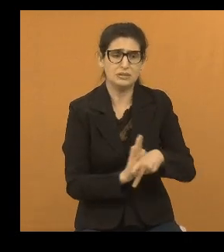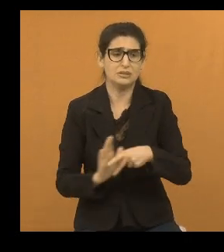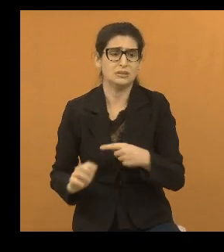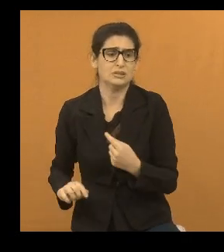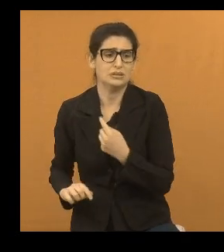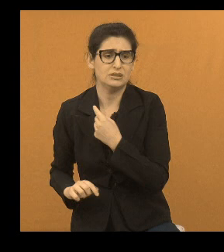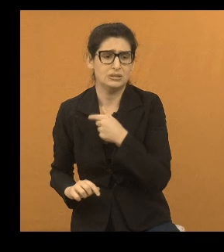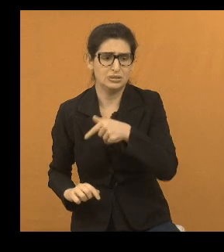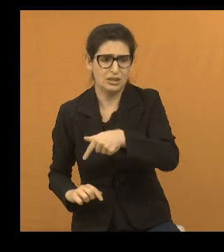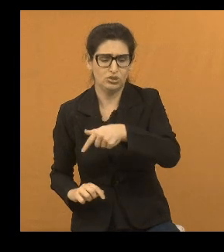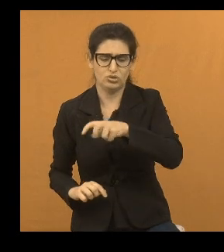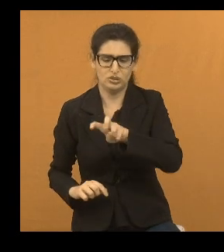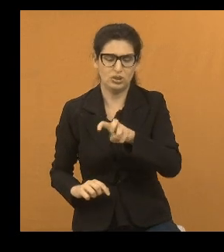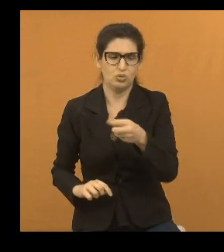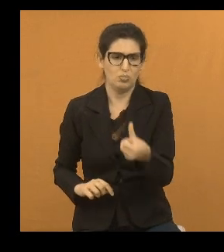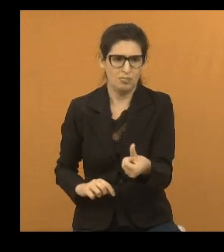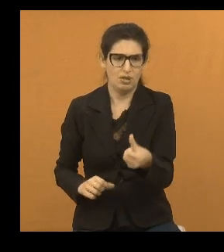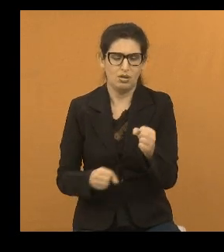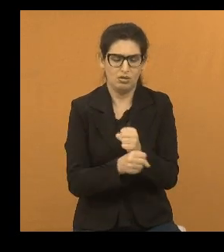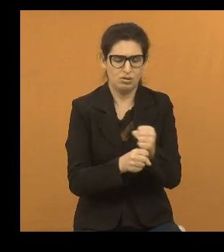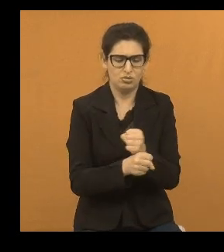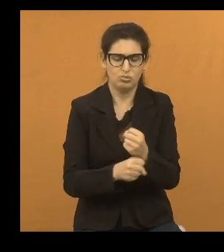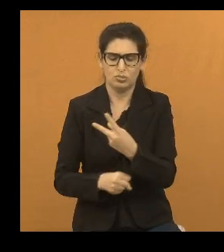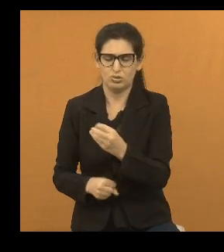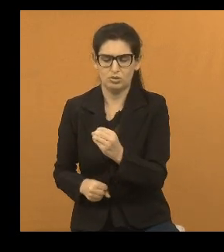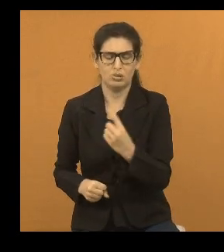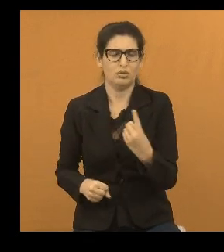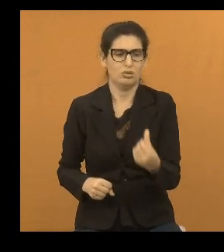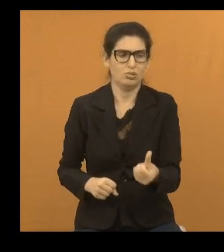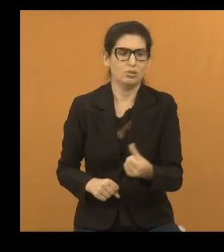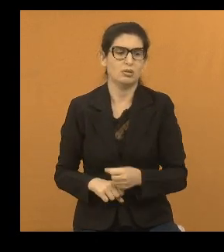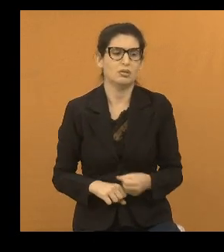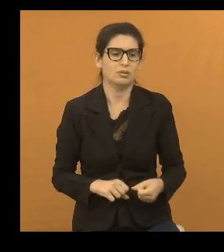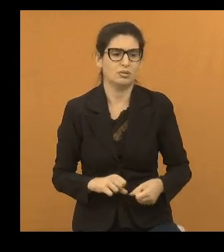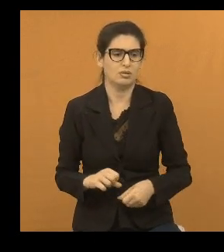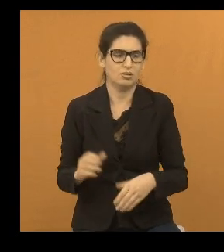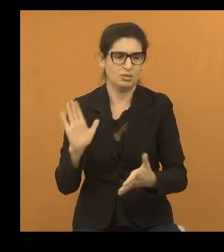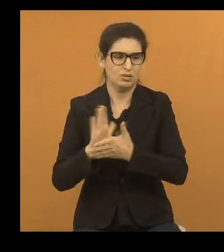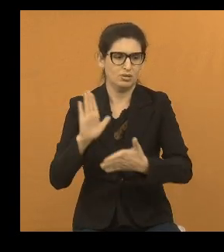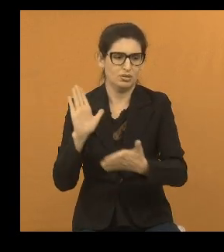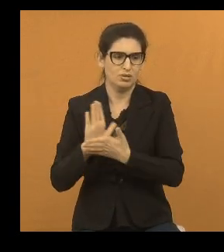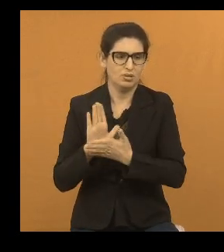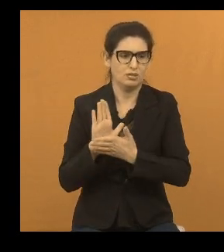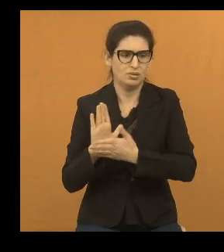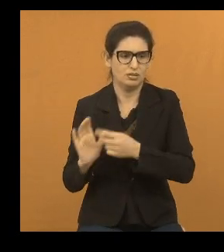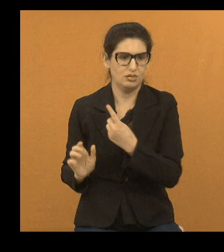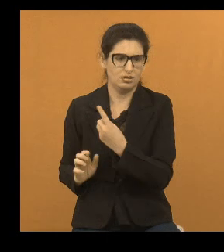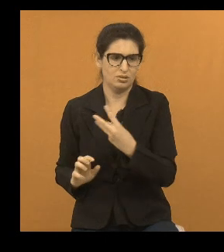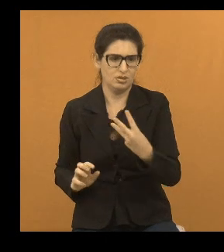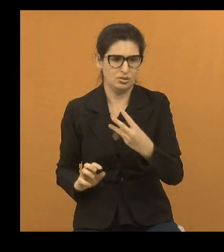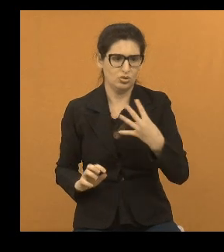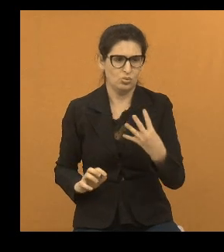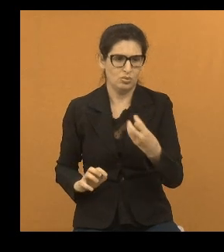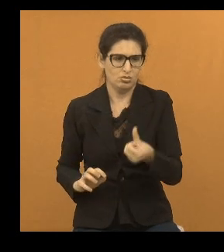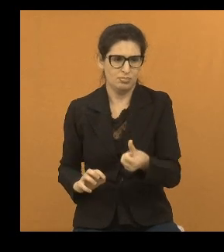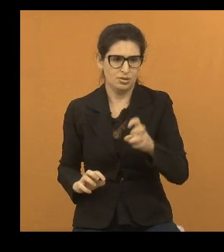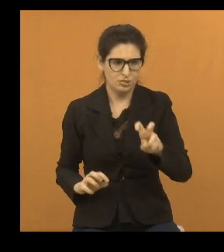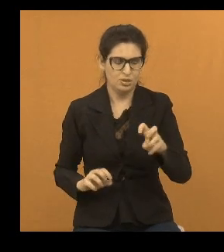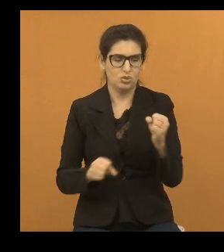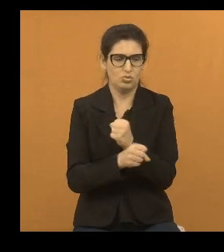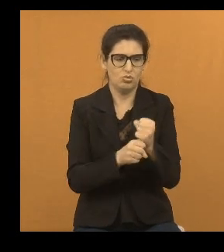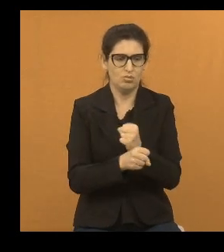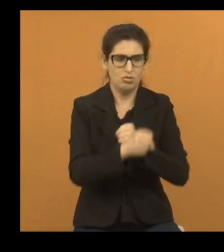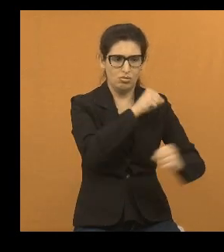2016 e a aprovação da Lei 13465 em 2017, que tratam aí do REURB de